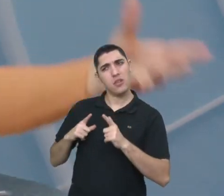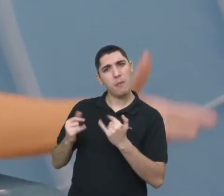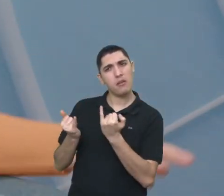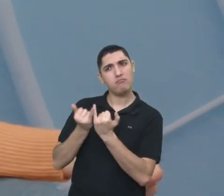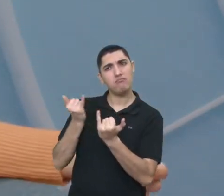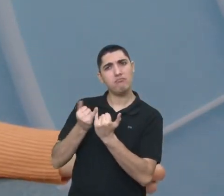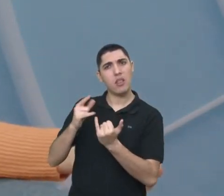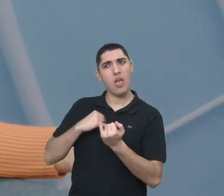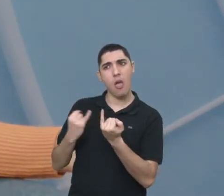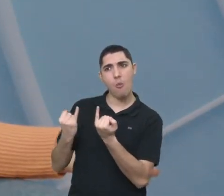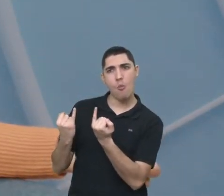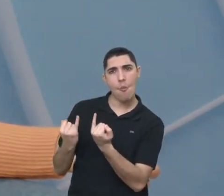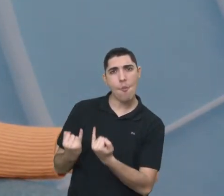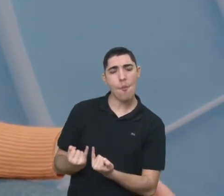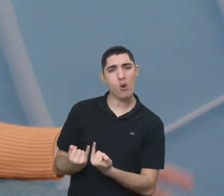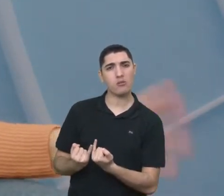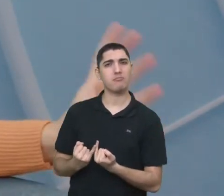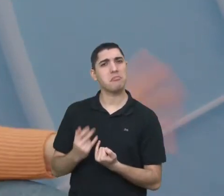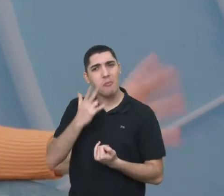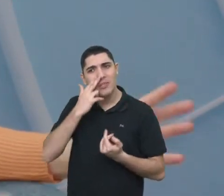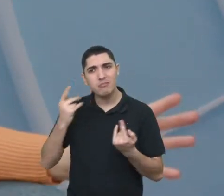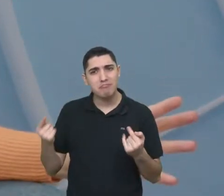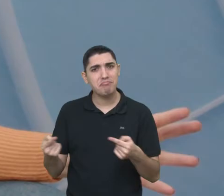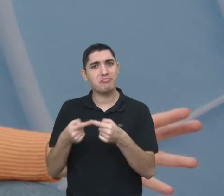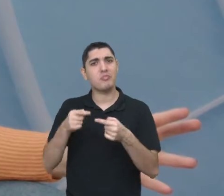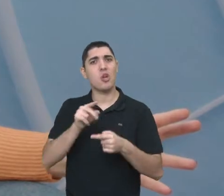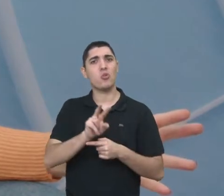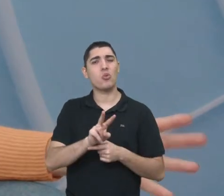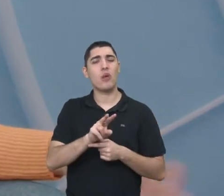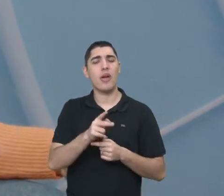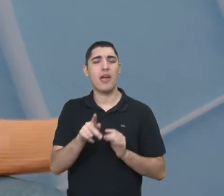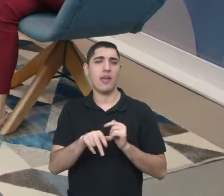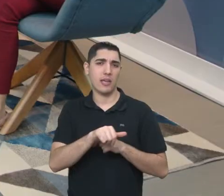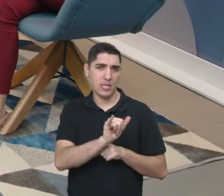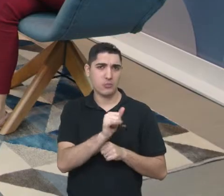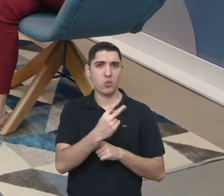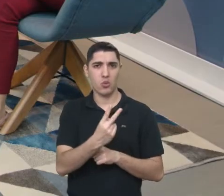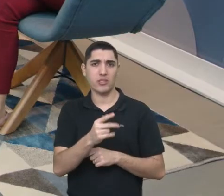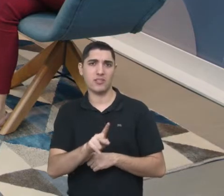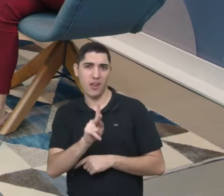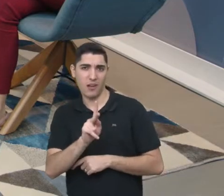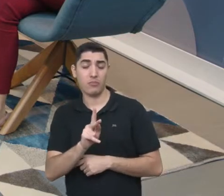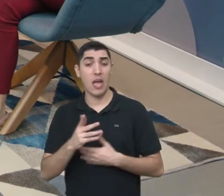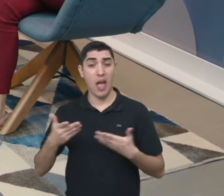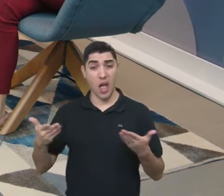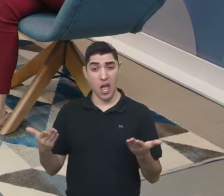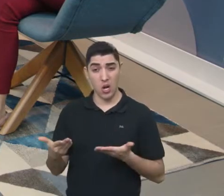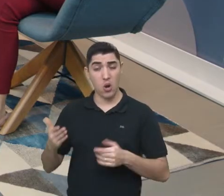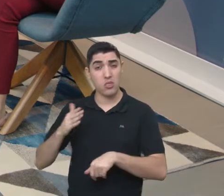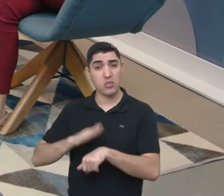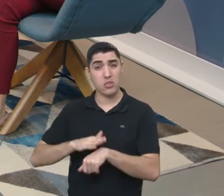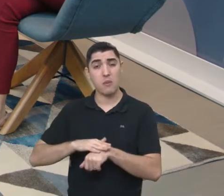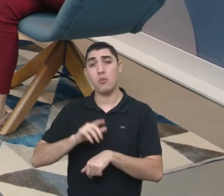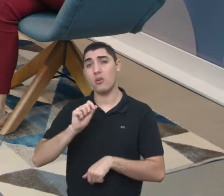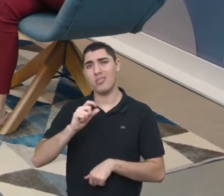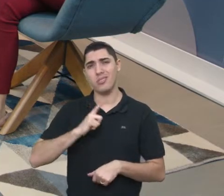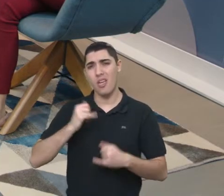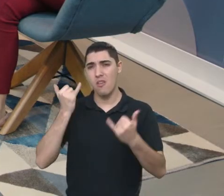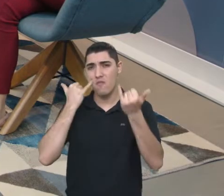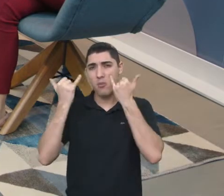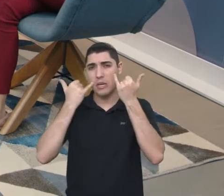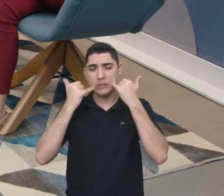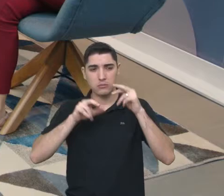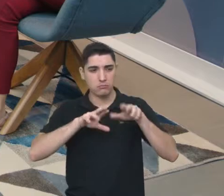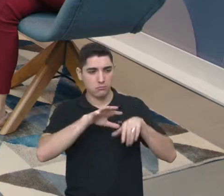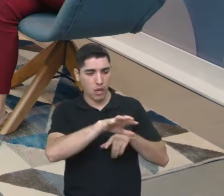que seguindo essa tendência. Rapidamente para as duas, a gente está numa era que tem informação para todo lado,